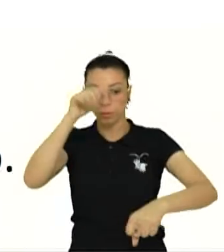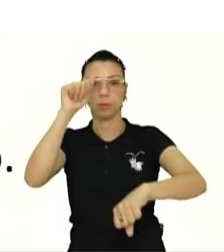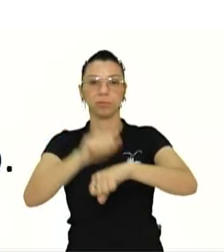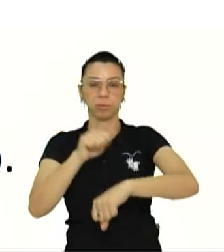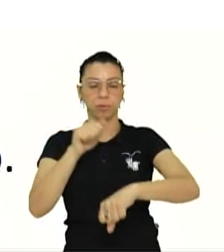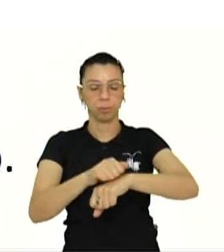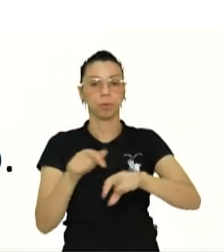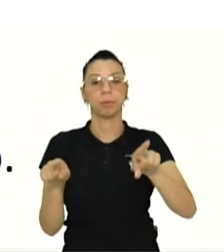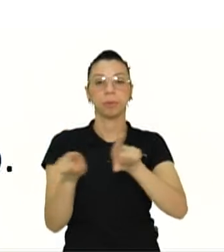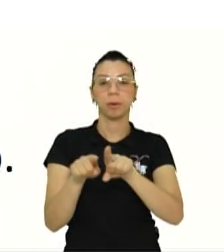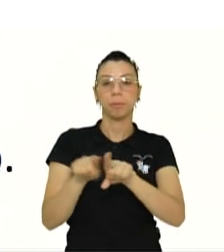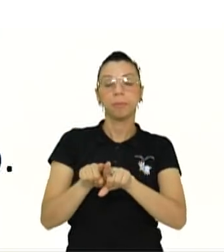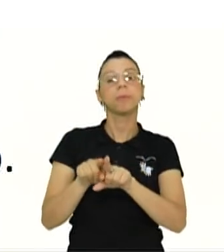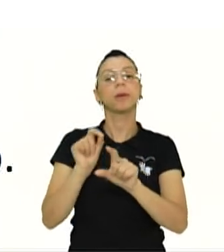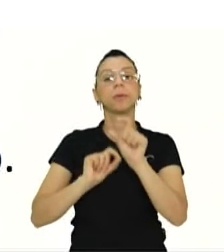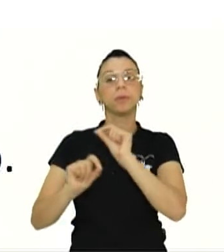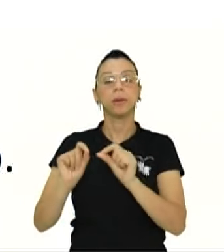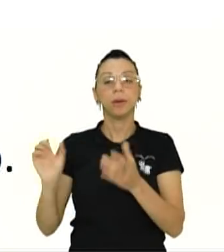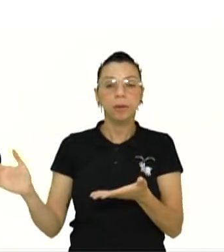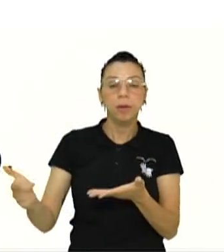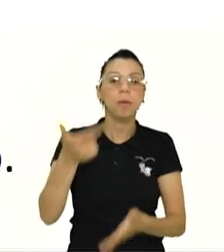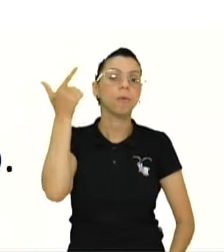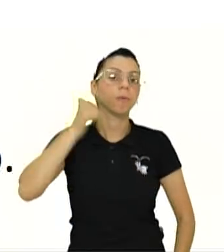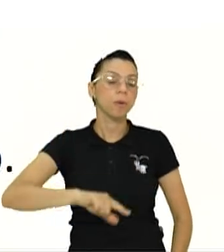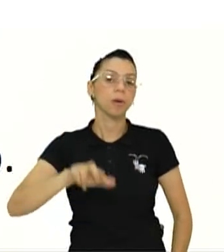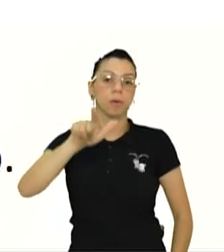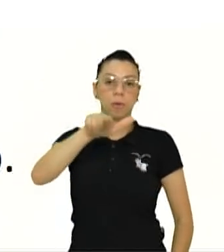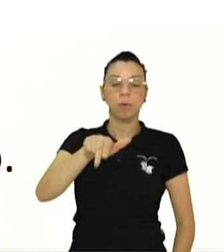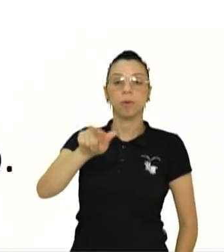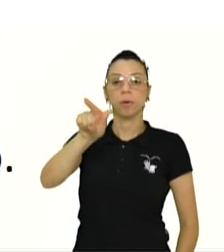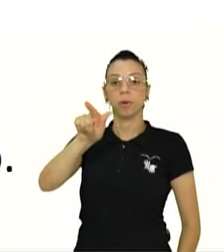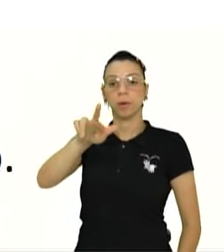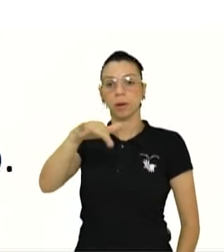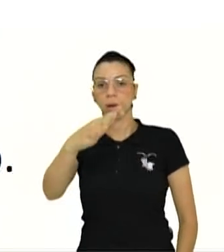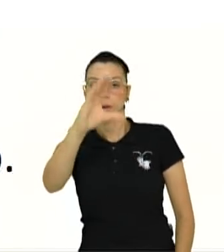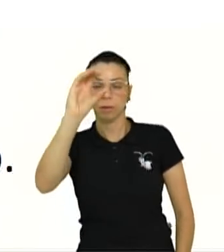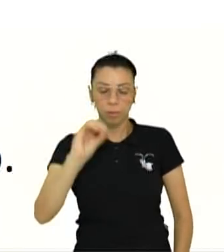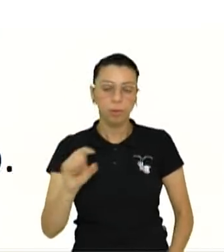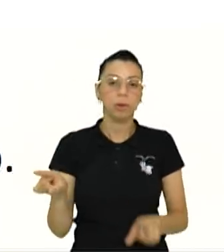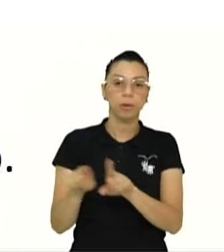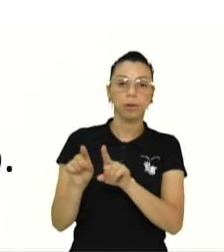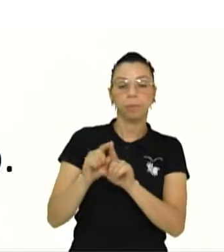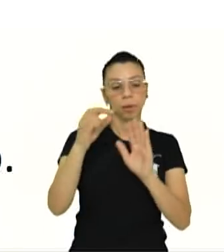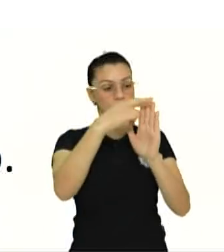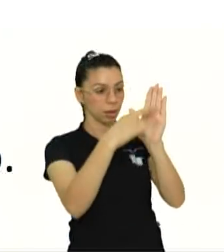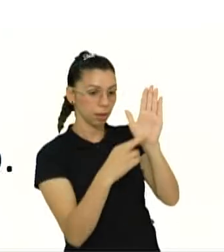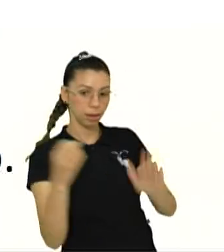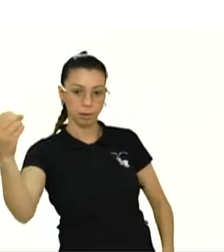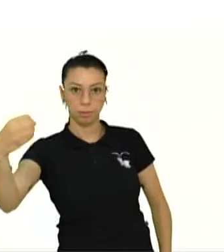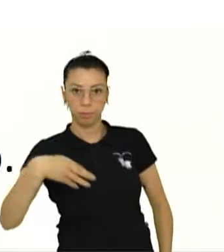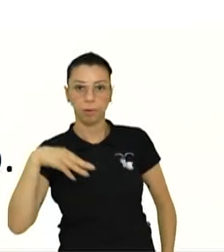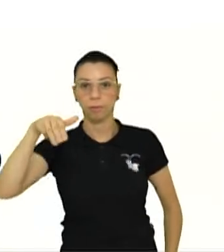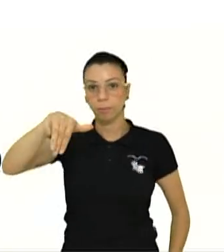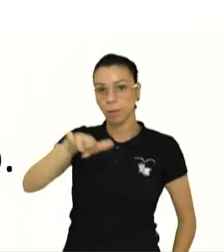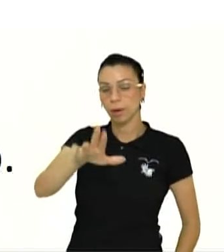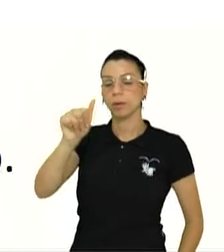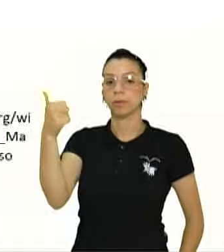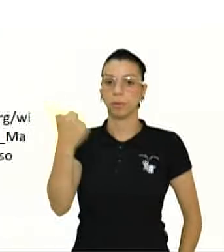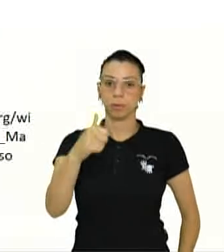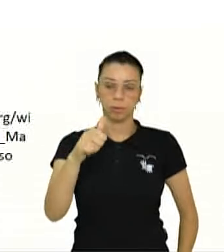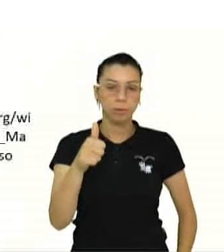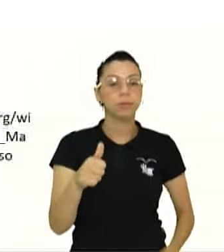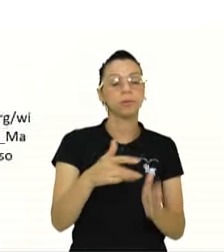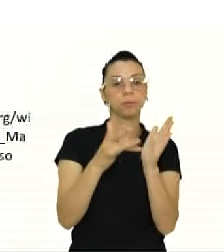as conquistas plebeias, os irmãos Graco na política romana e as reformas do Mário em 111